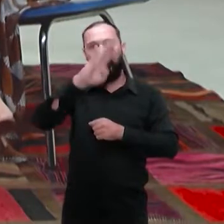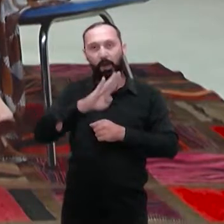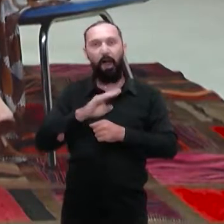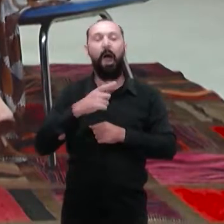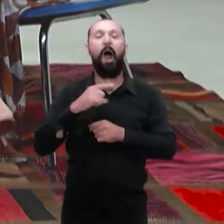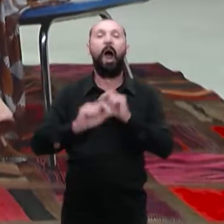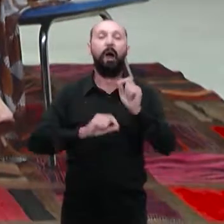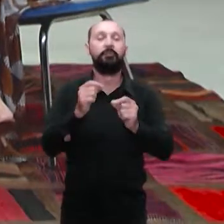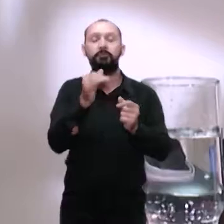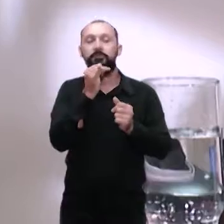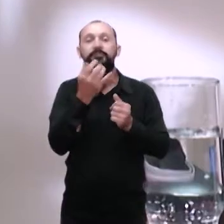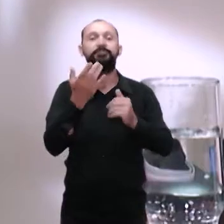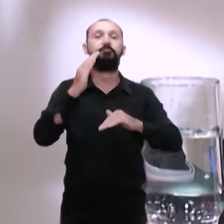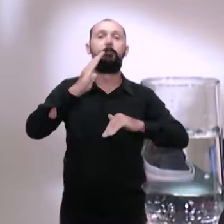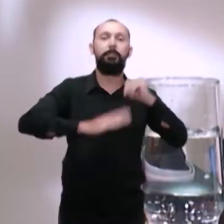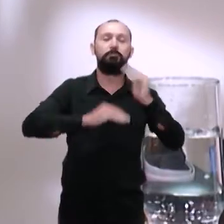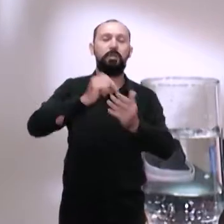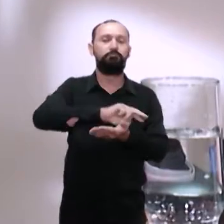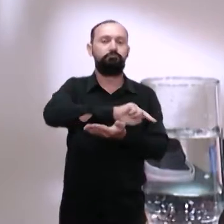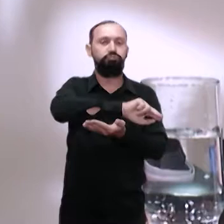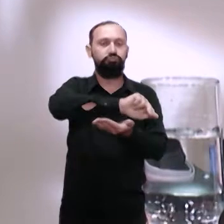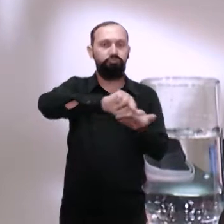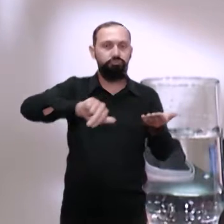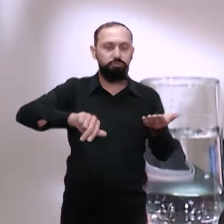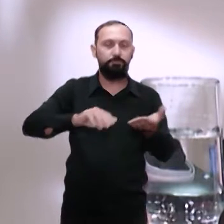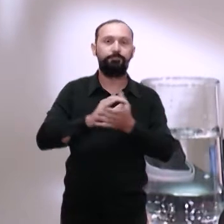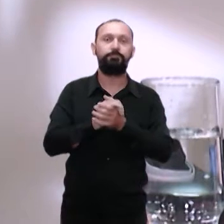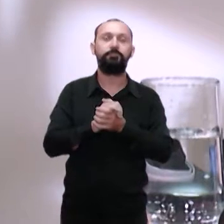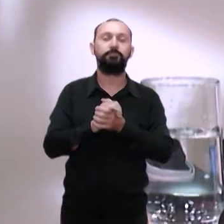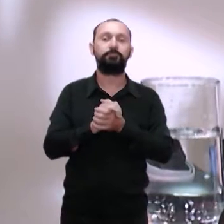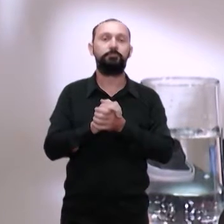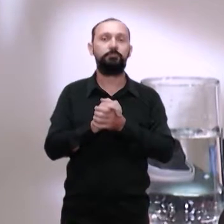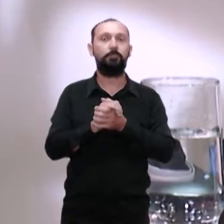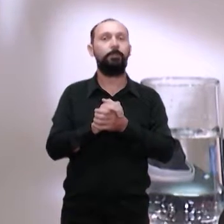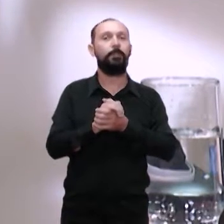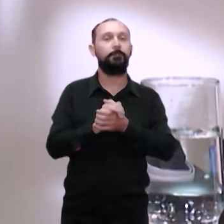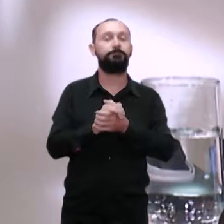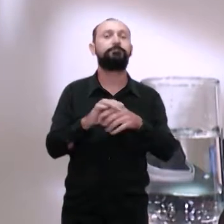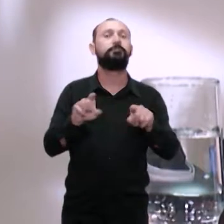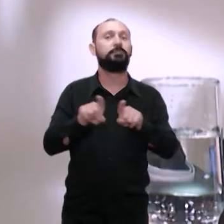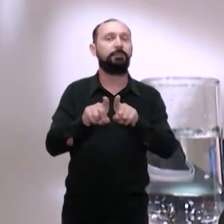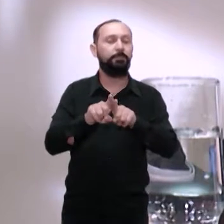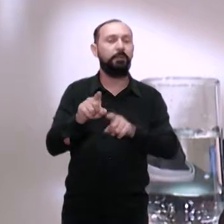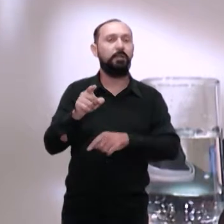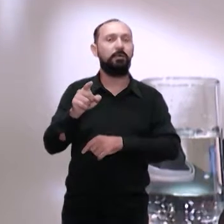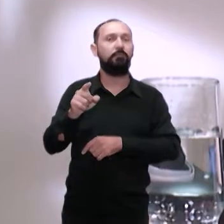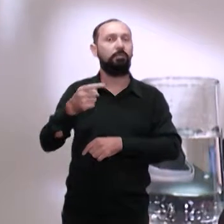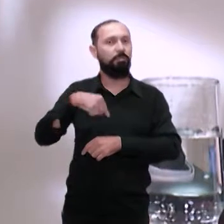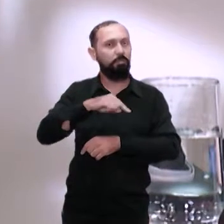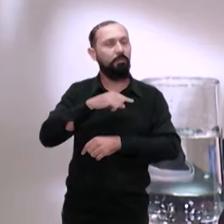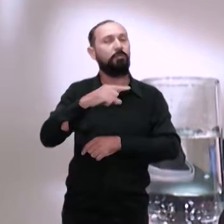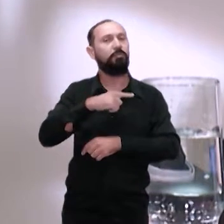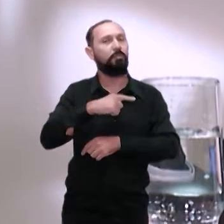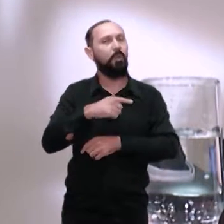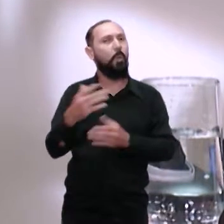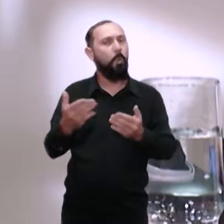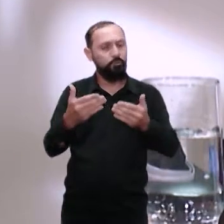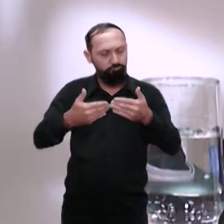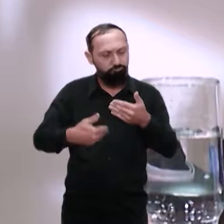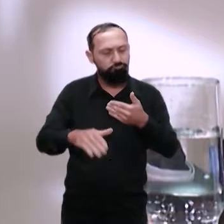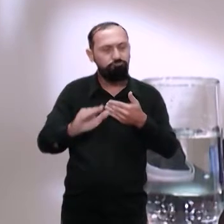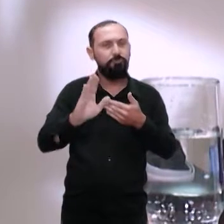no Brasil, como eu te falei, profissionais diversos. Inclusive, nós